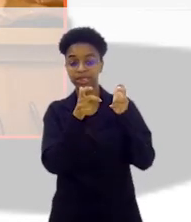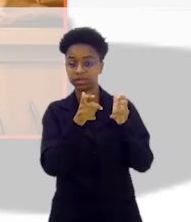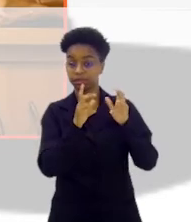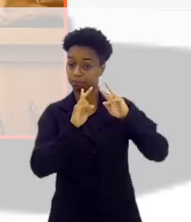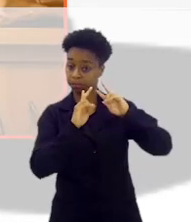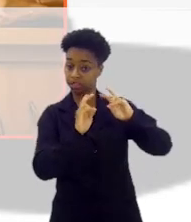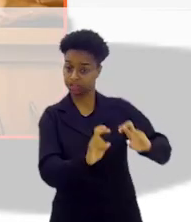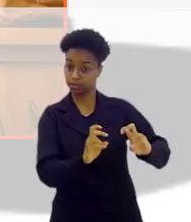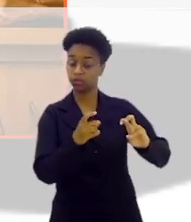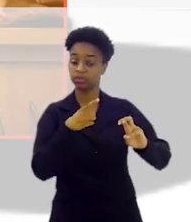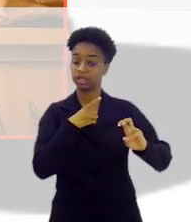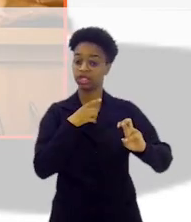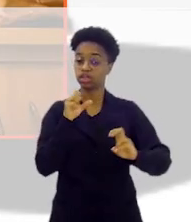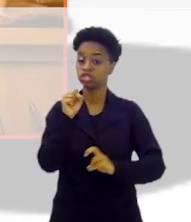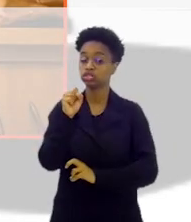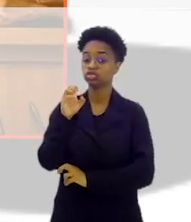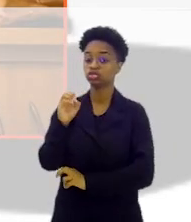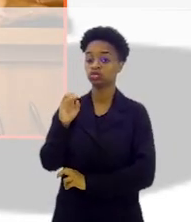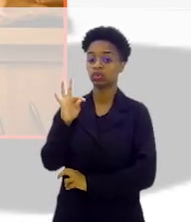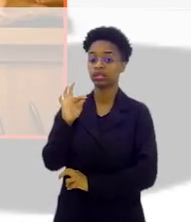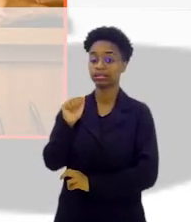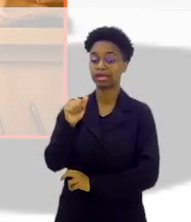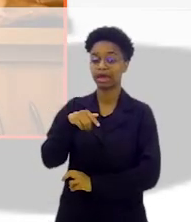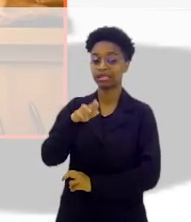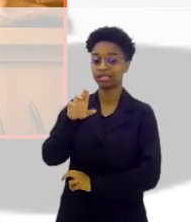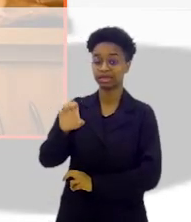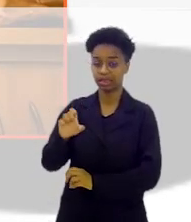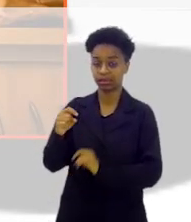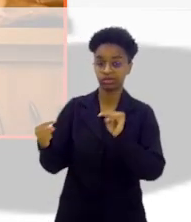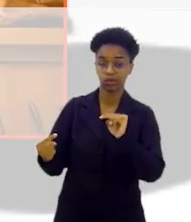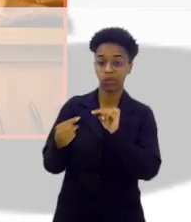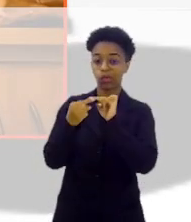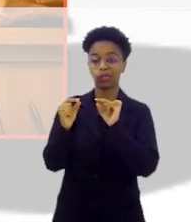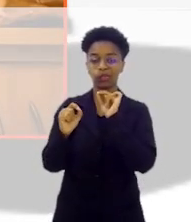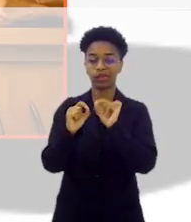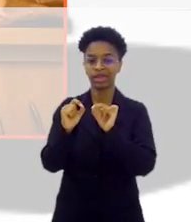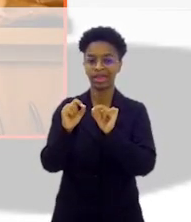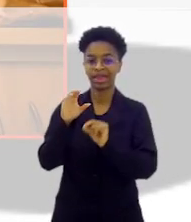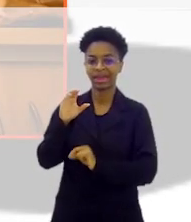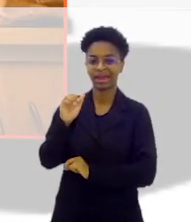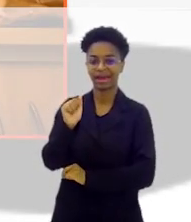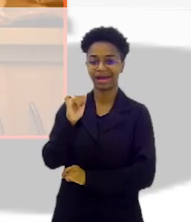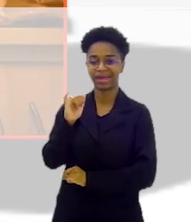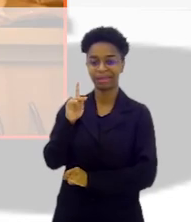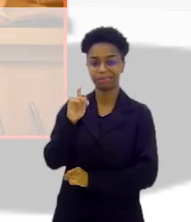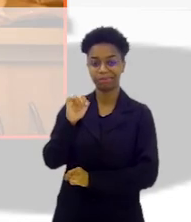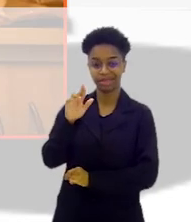está percebendo que o meu sotaque é um sotaque caipira.